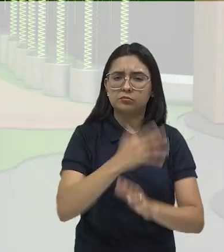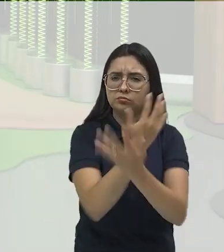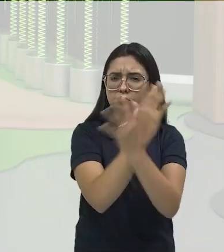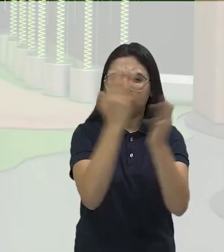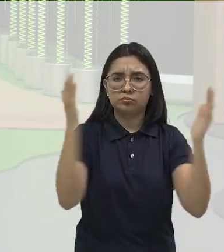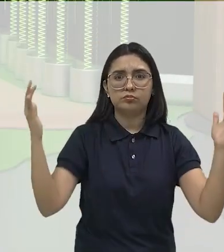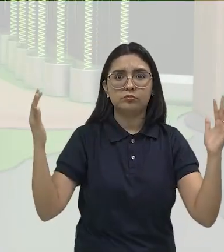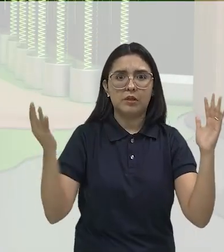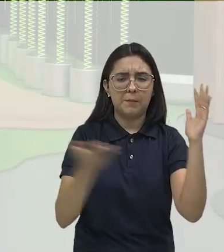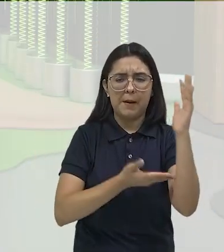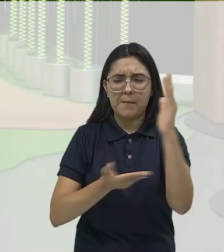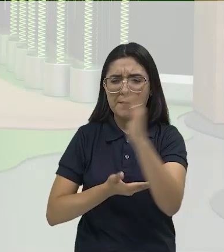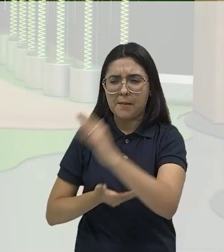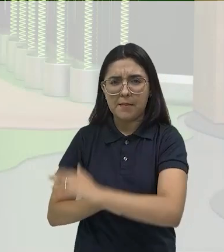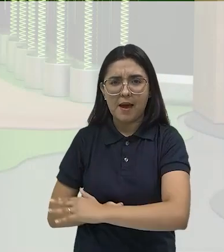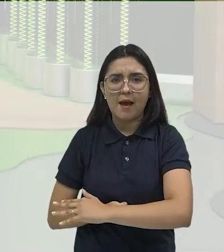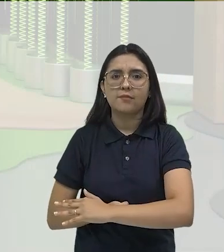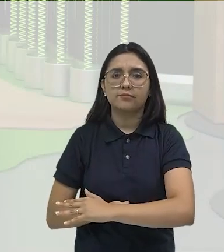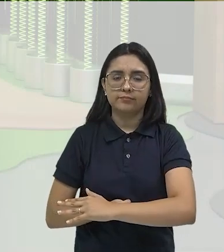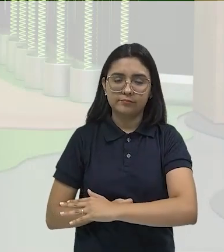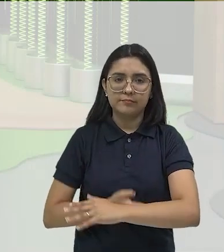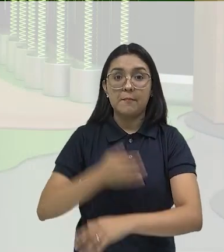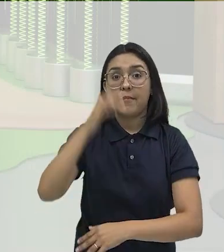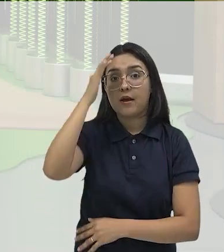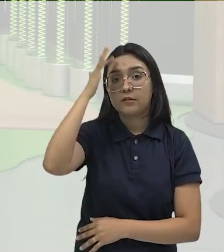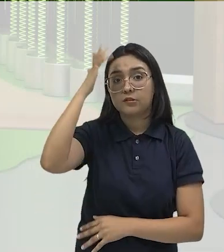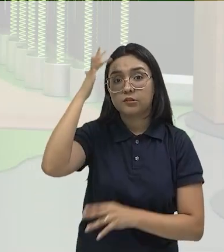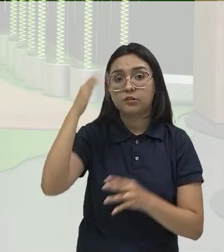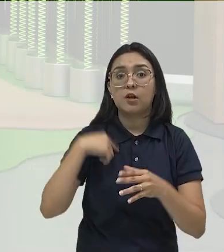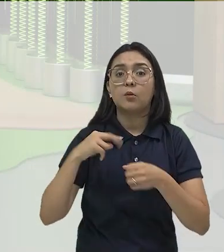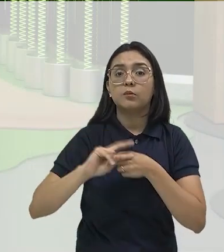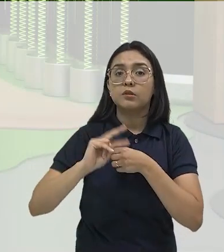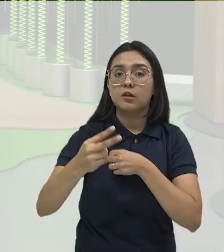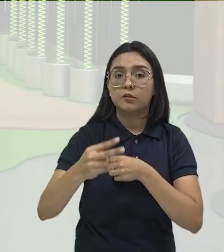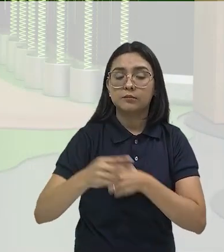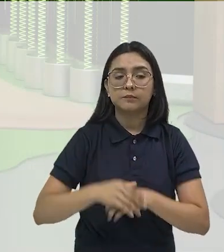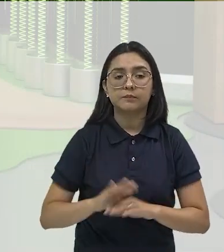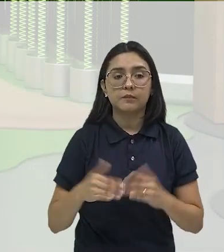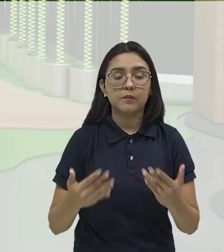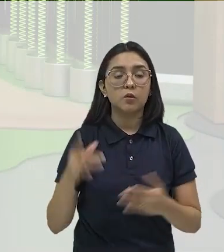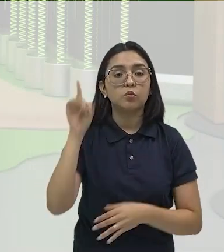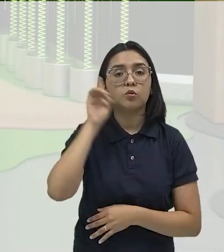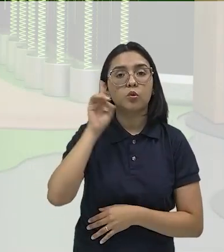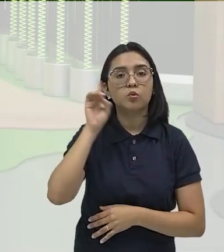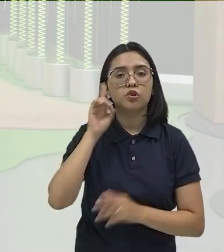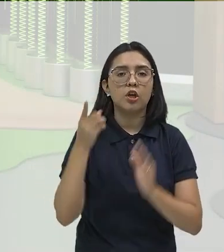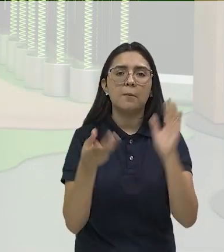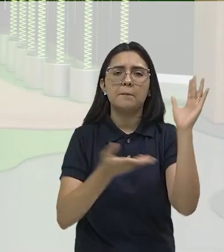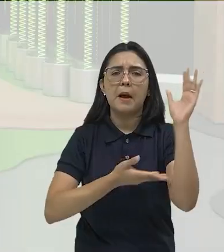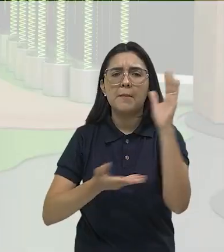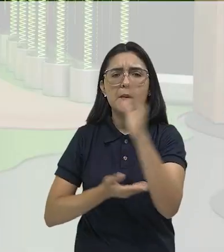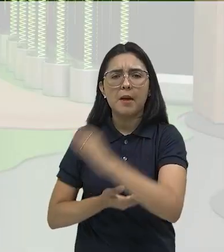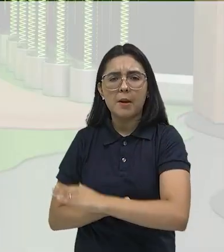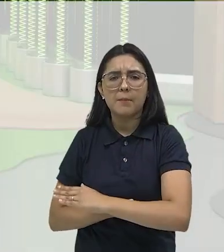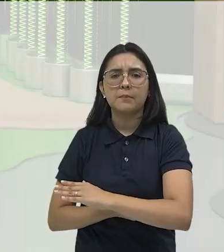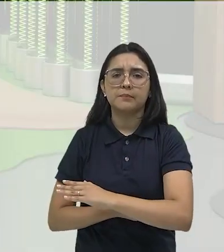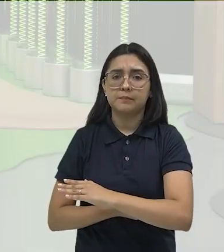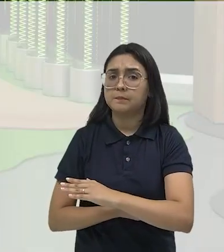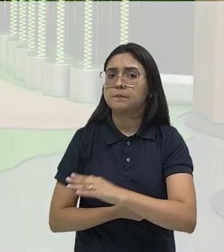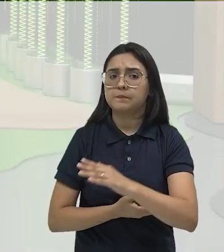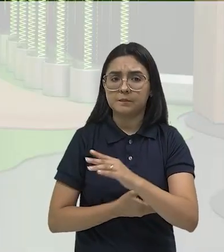porque normalmente a quantidade de áreas que são desmatadas, elas